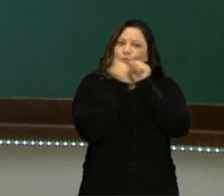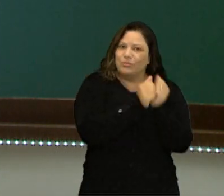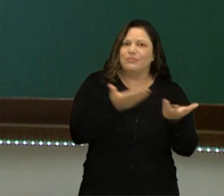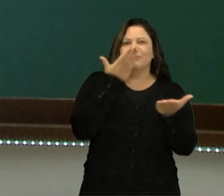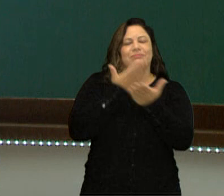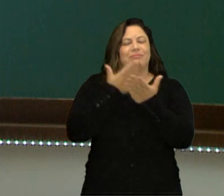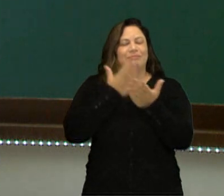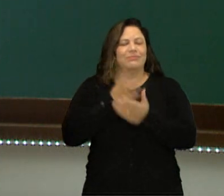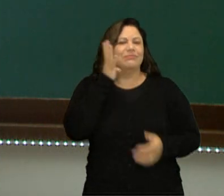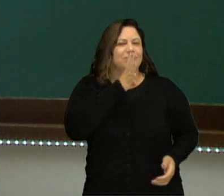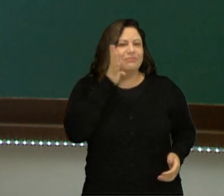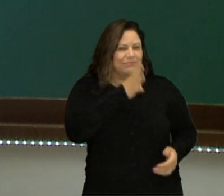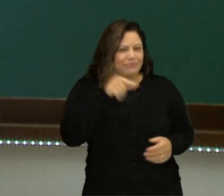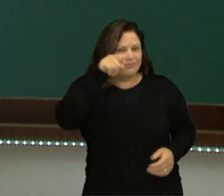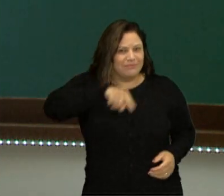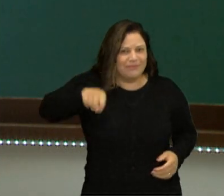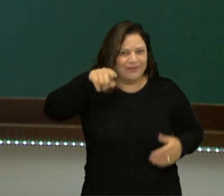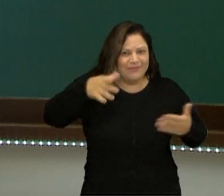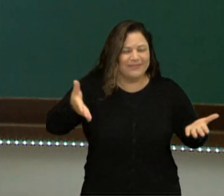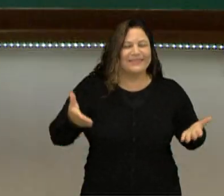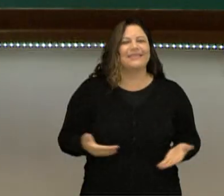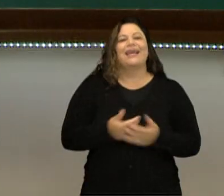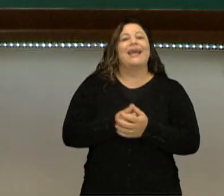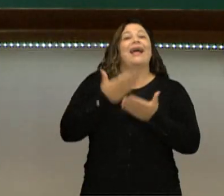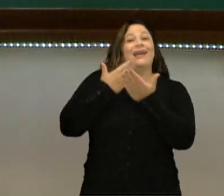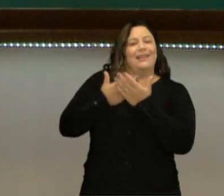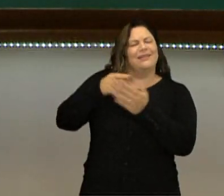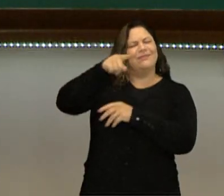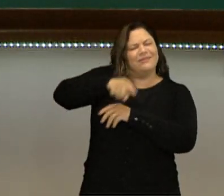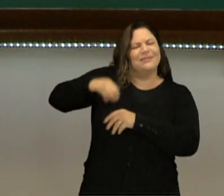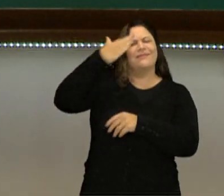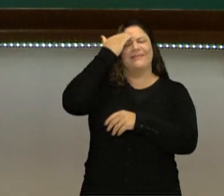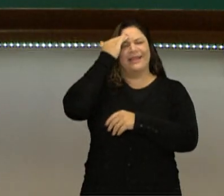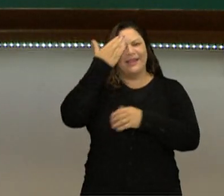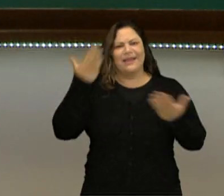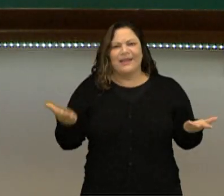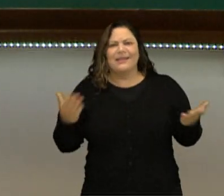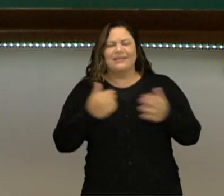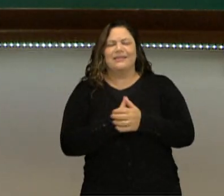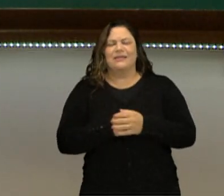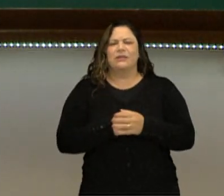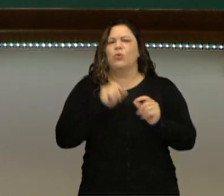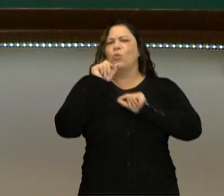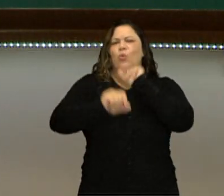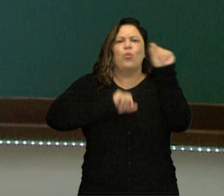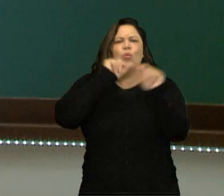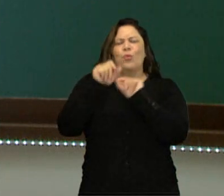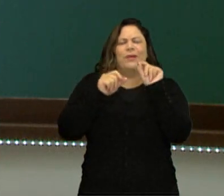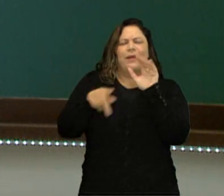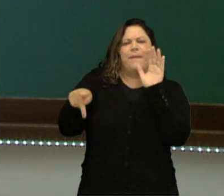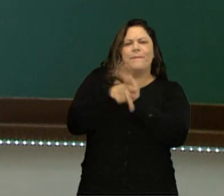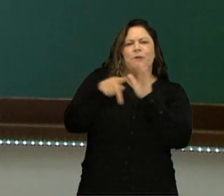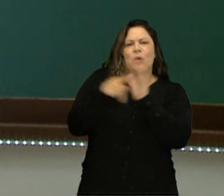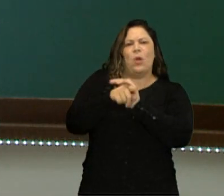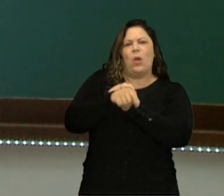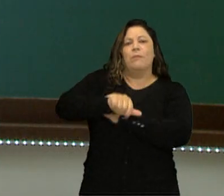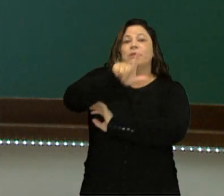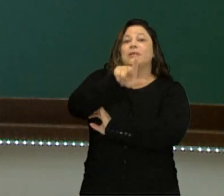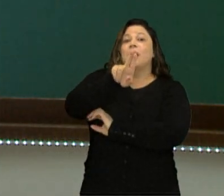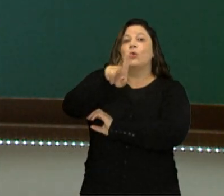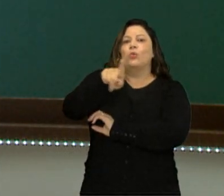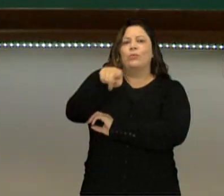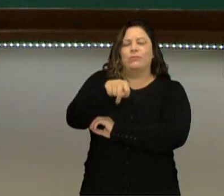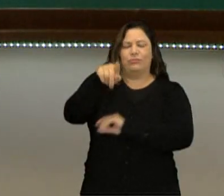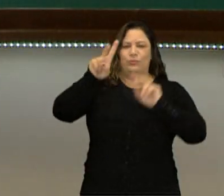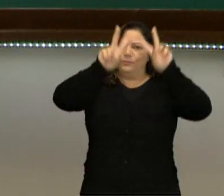você. Nesta aula, você vai compreender a natureza da luz. Essa aula é bem importante